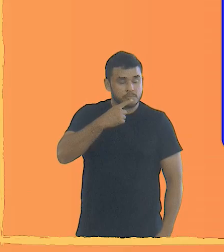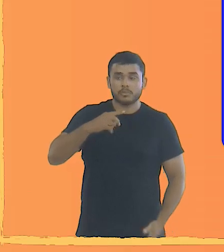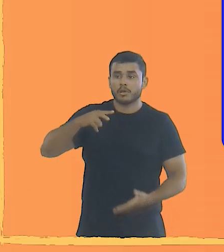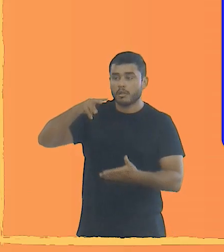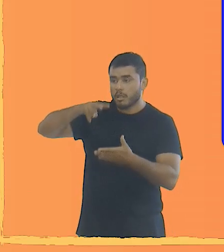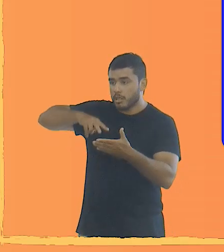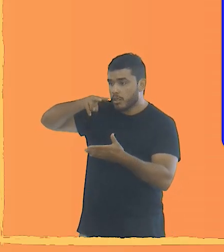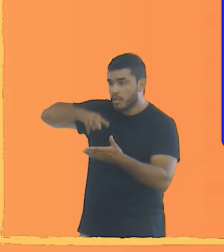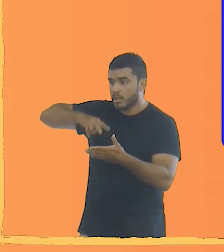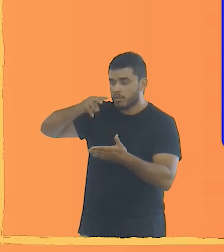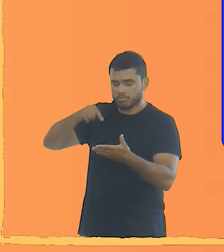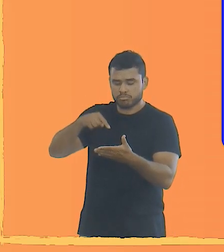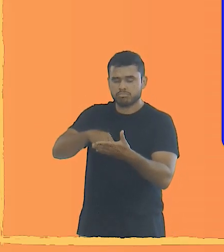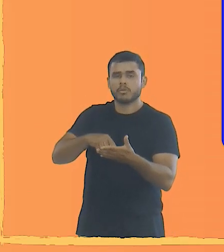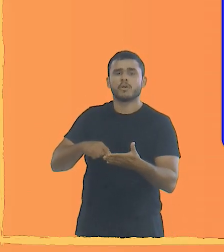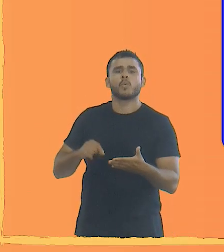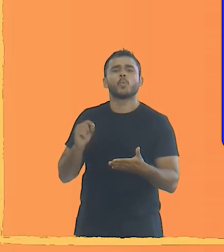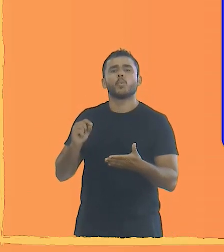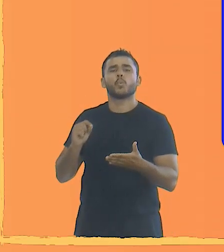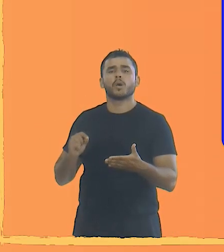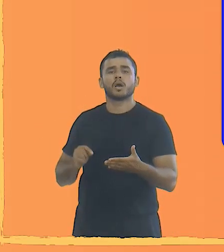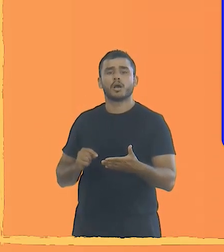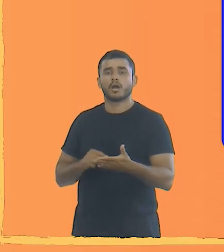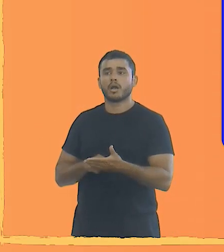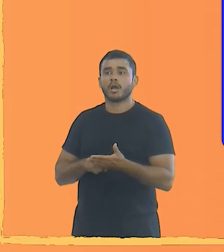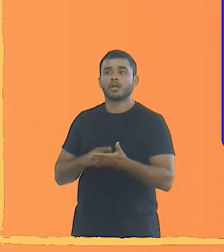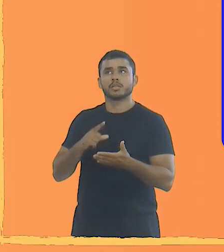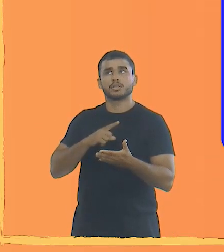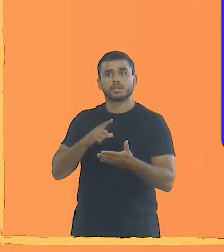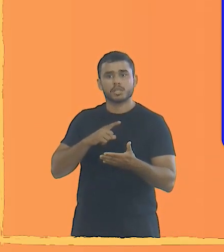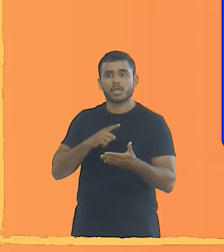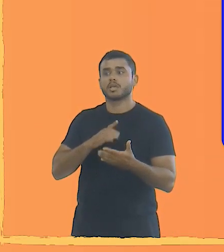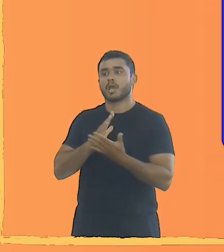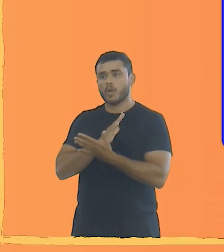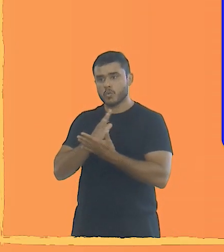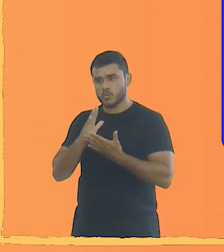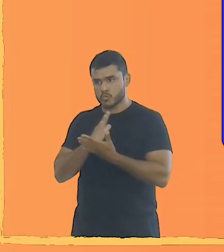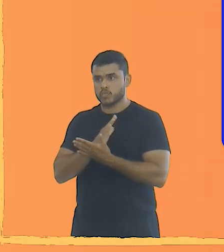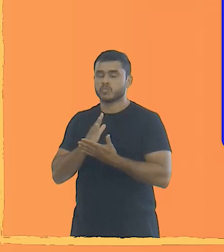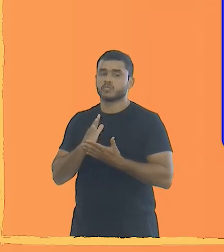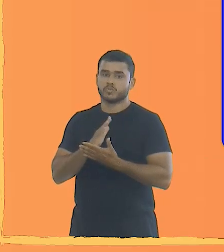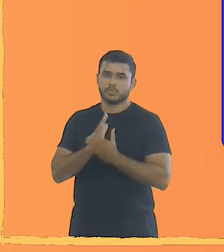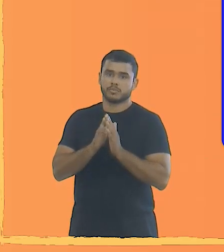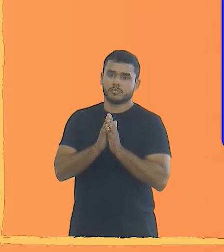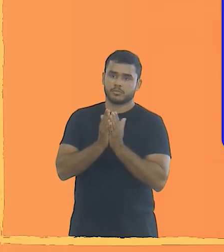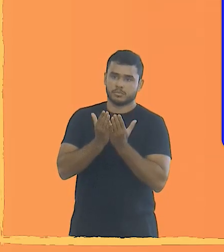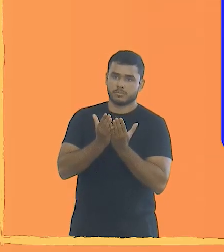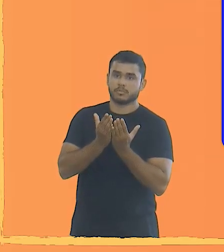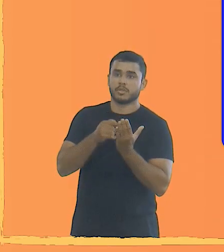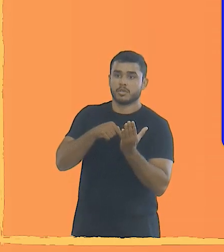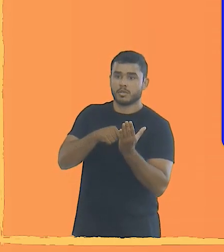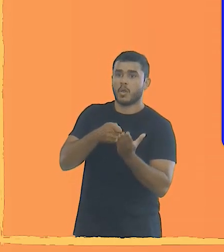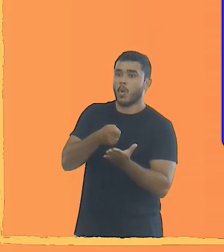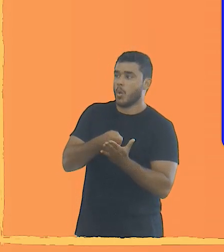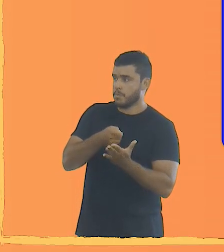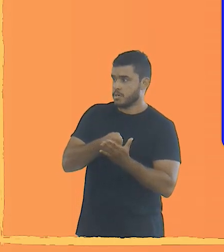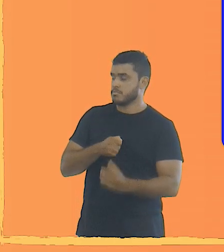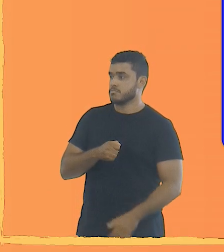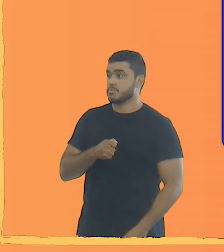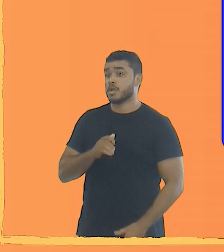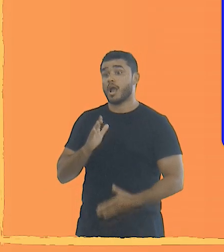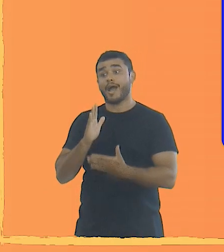o texto diz que existem itens do cardápio que são obrigatórios, e existem itens do cardápio que